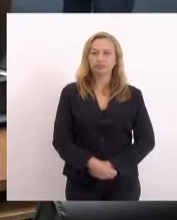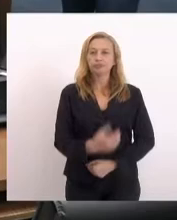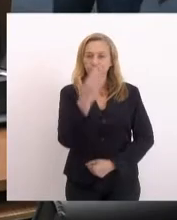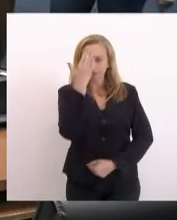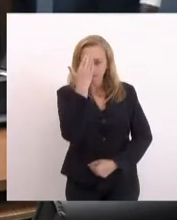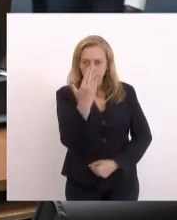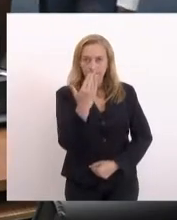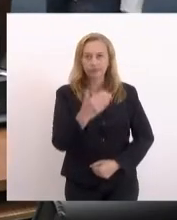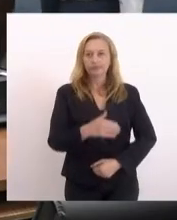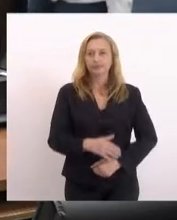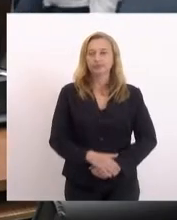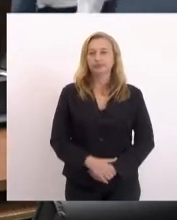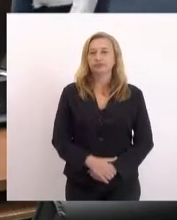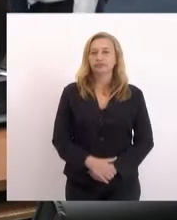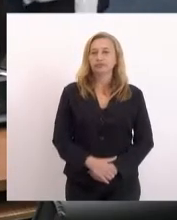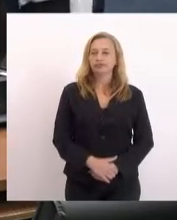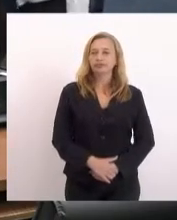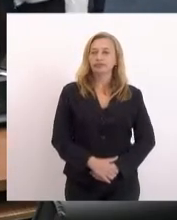Obrigado.